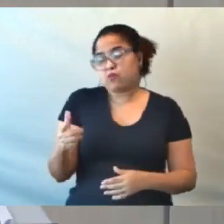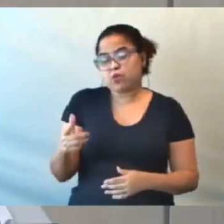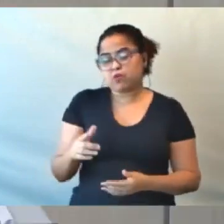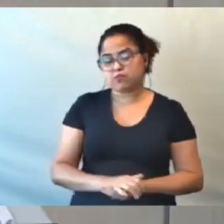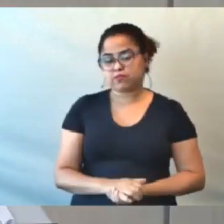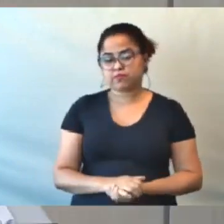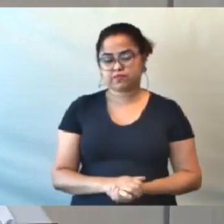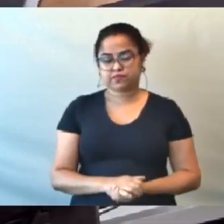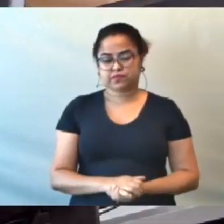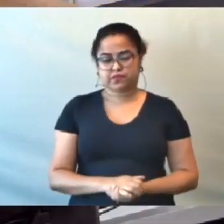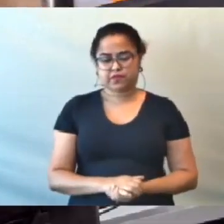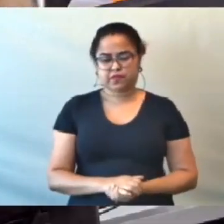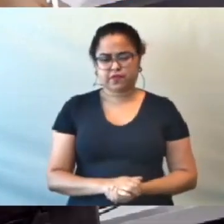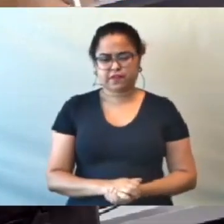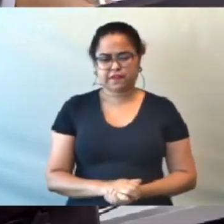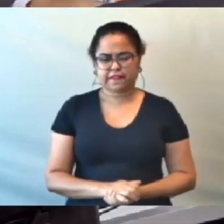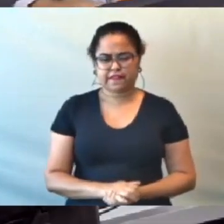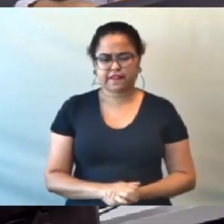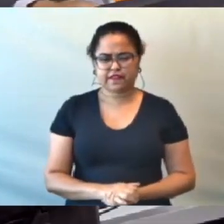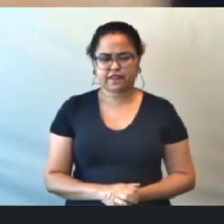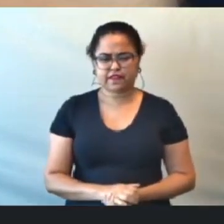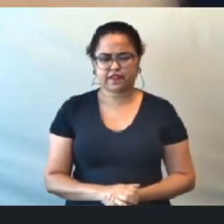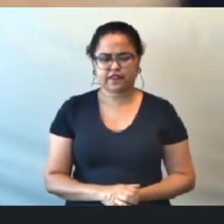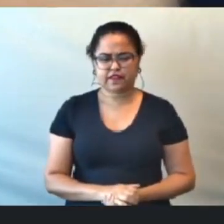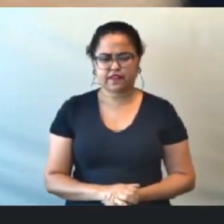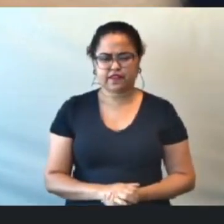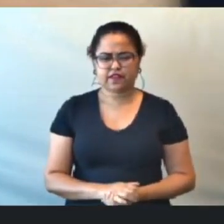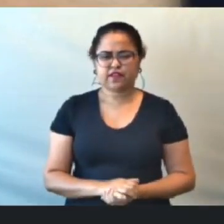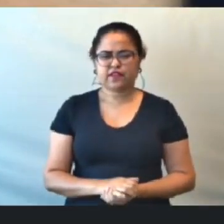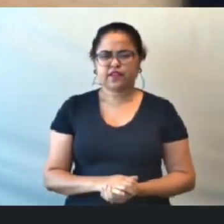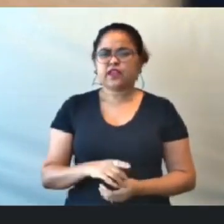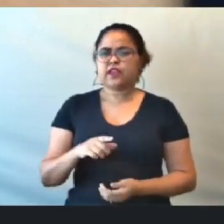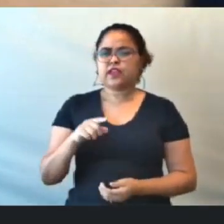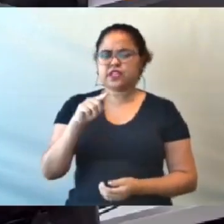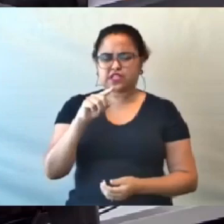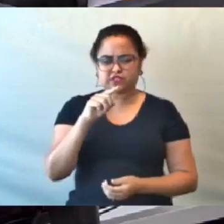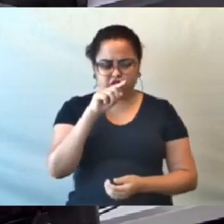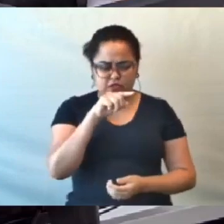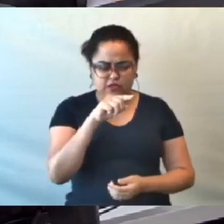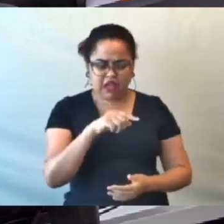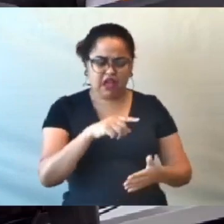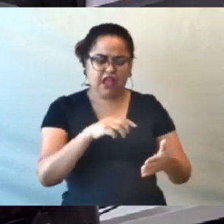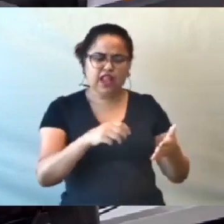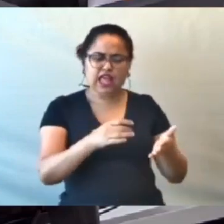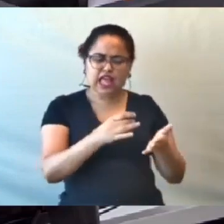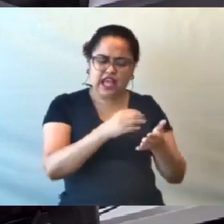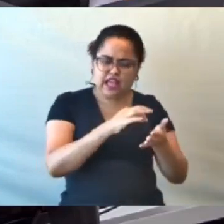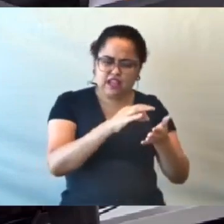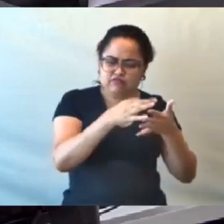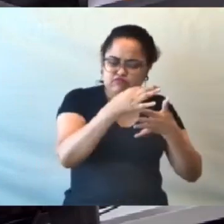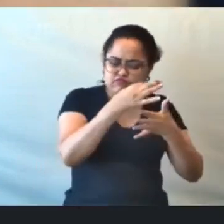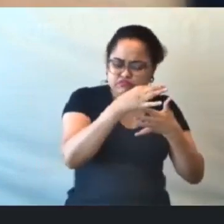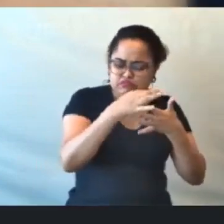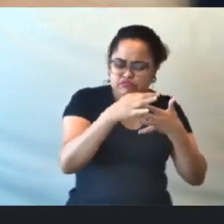Isso então está no relatório? Está claramente no relatório. Quais os períodos que foi atingido a classe 3?